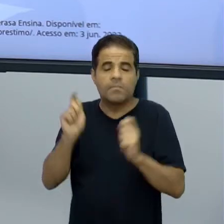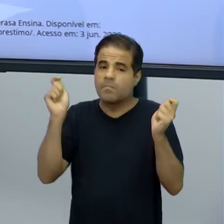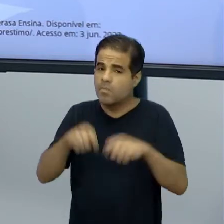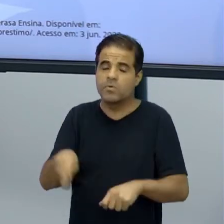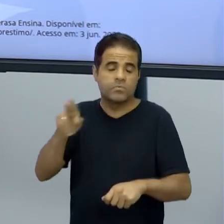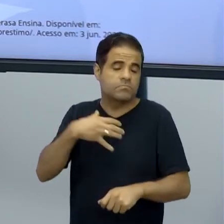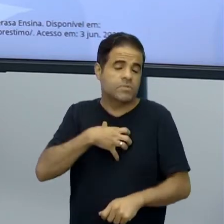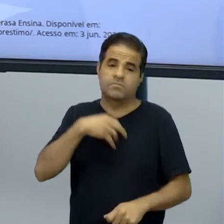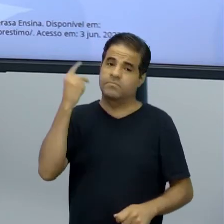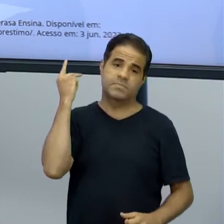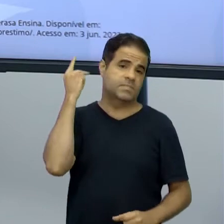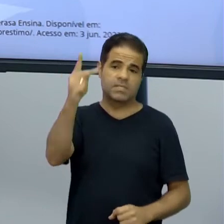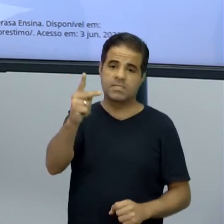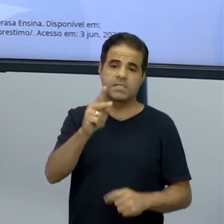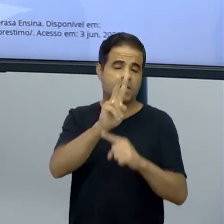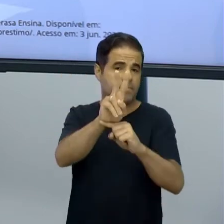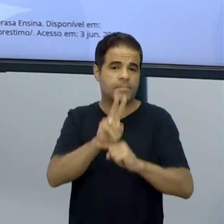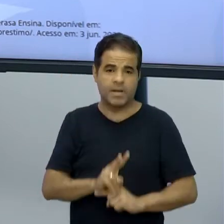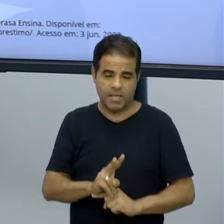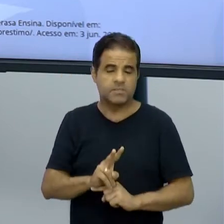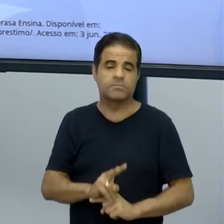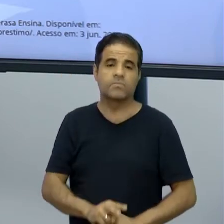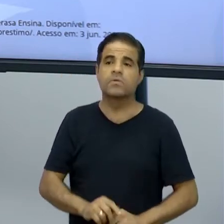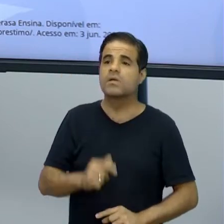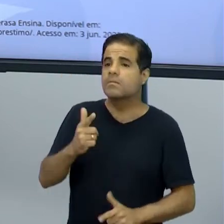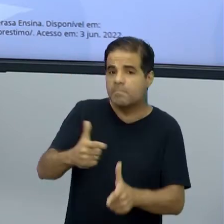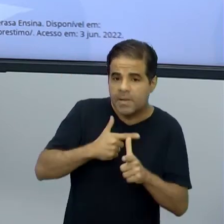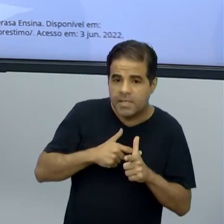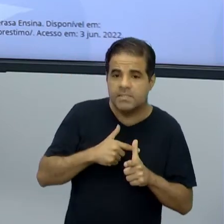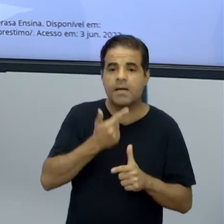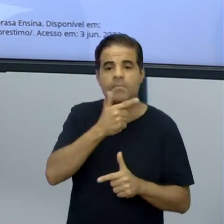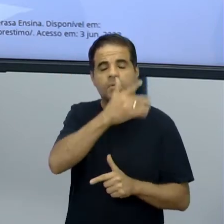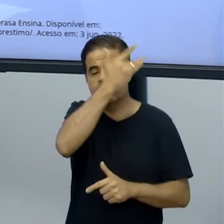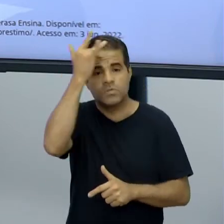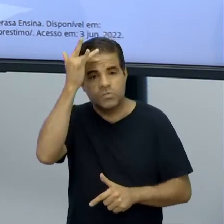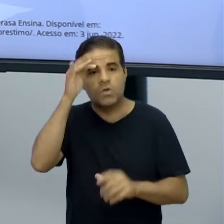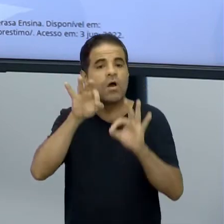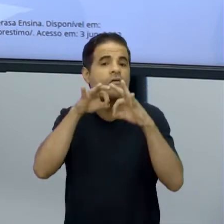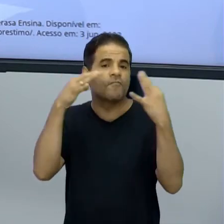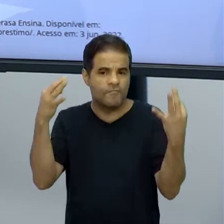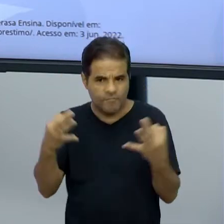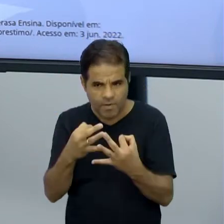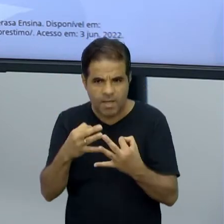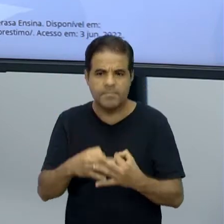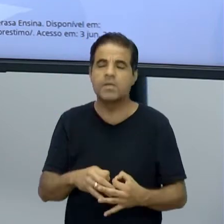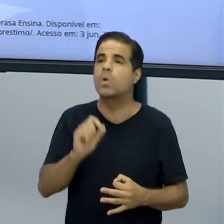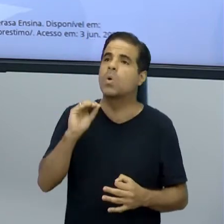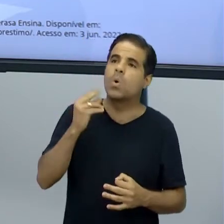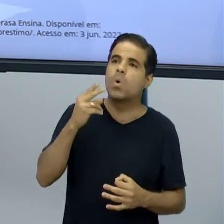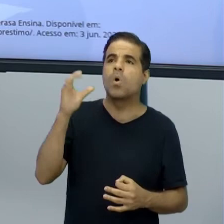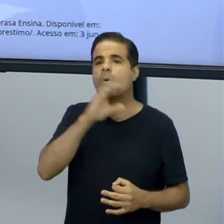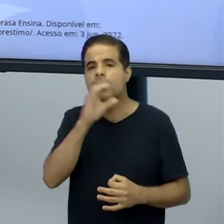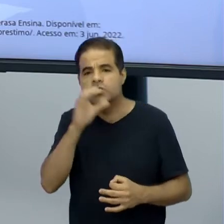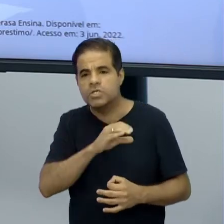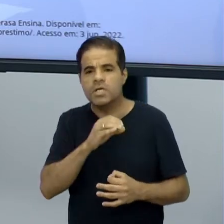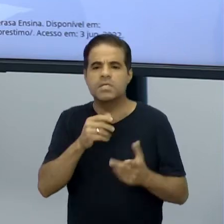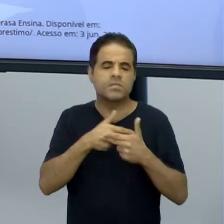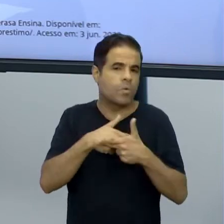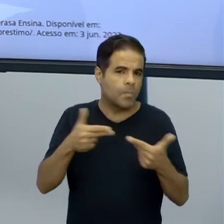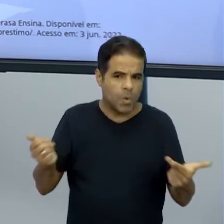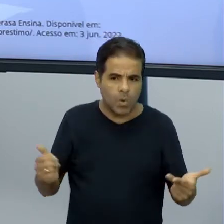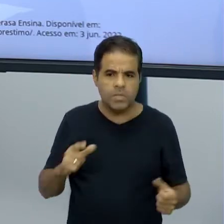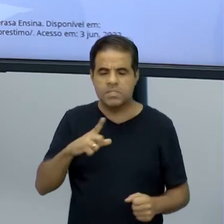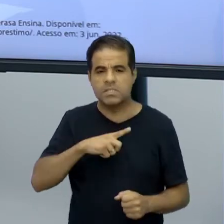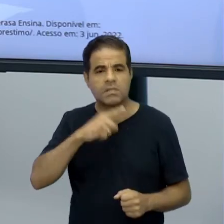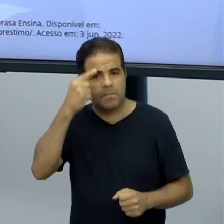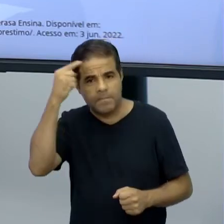quiser, inclusive emprestar outras pessoas da família, se alguém estiver precisando, ou alguma emergência aí da doença, né? Se tiver